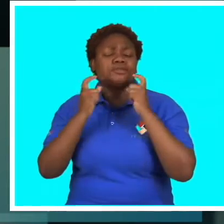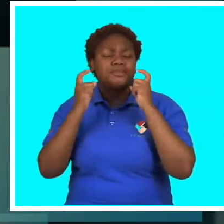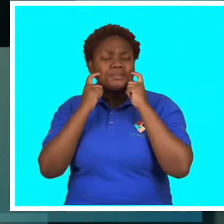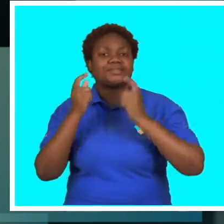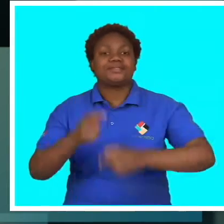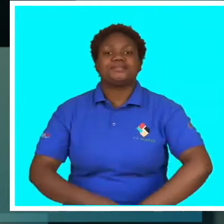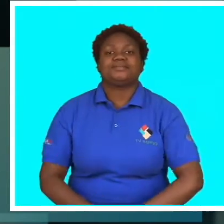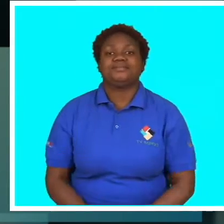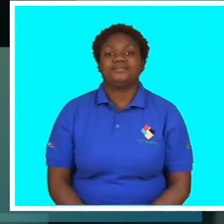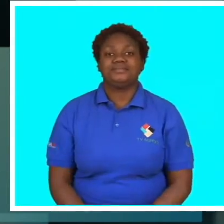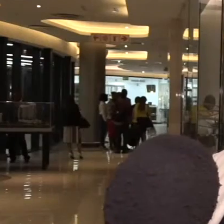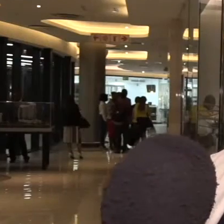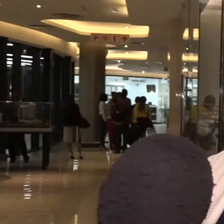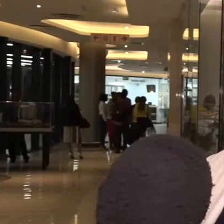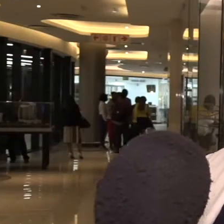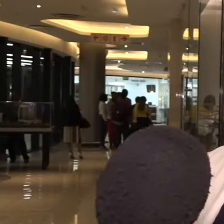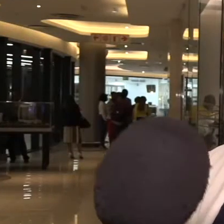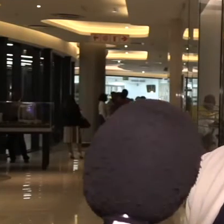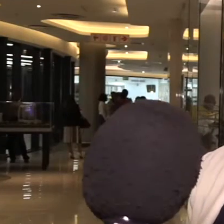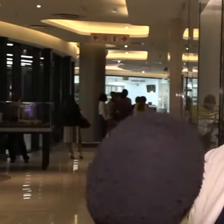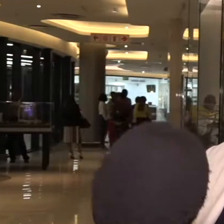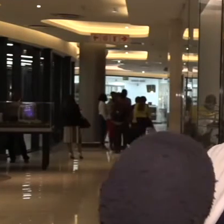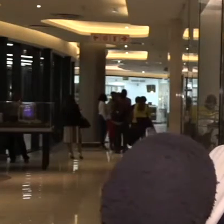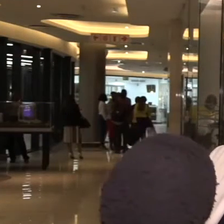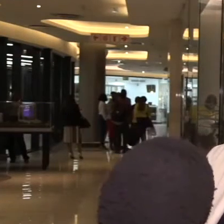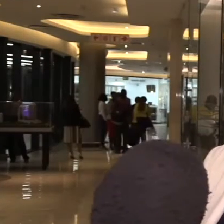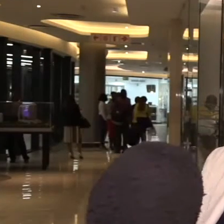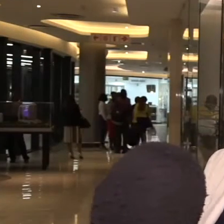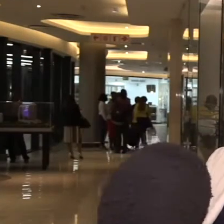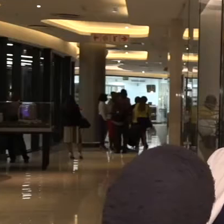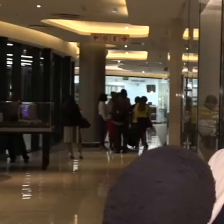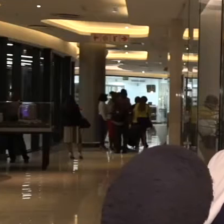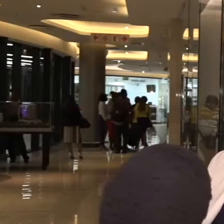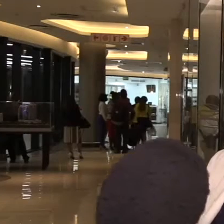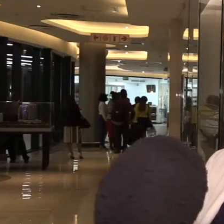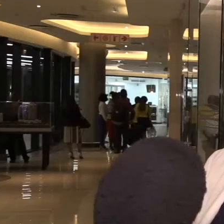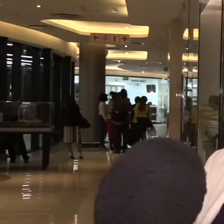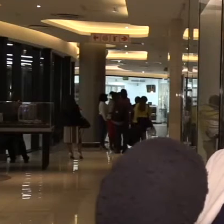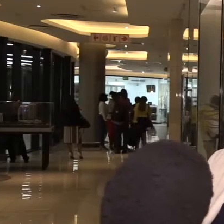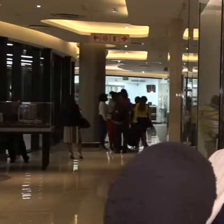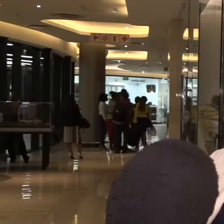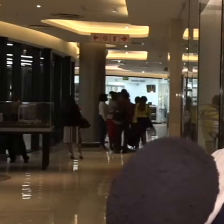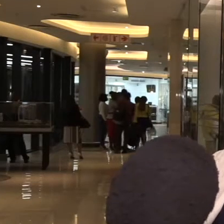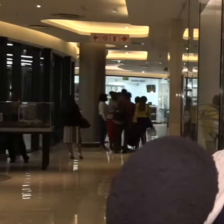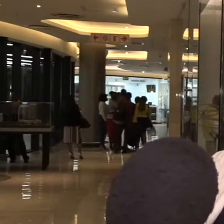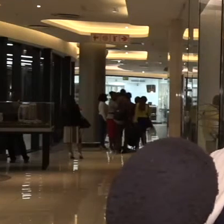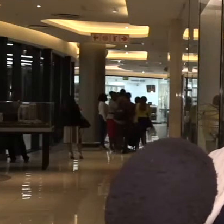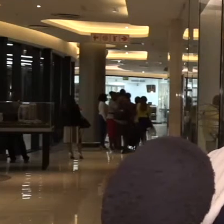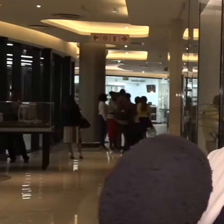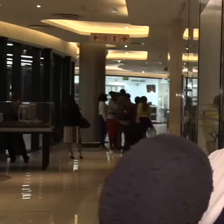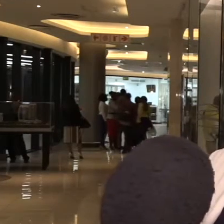deficiência. Em Zimbabue há muita